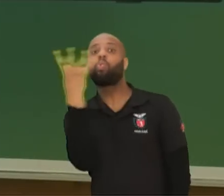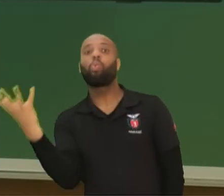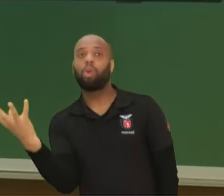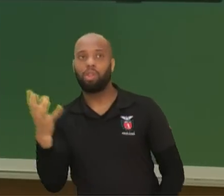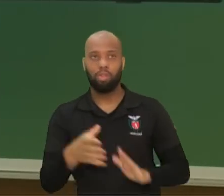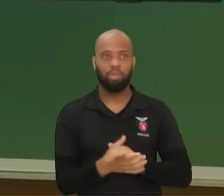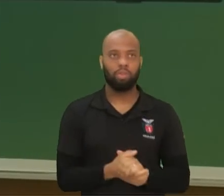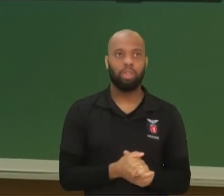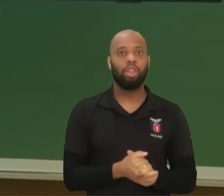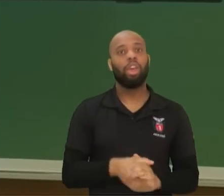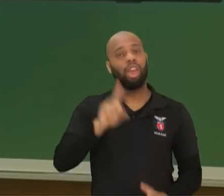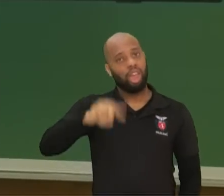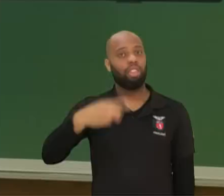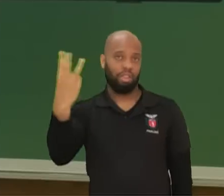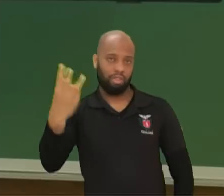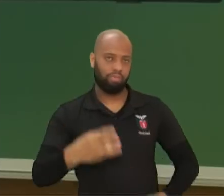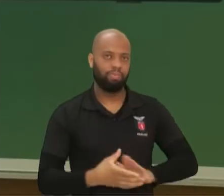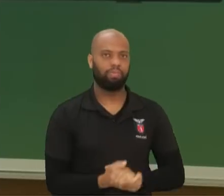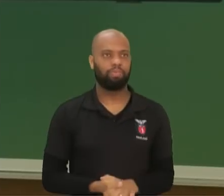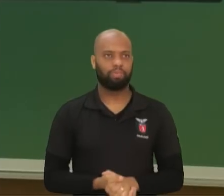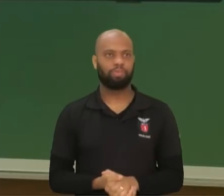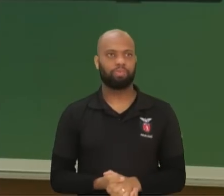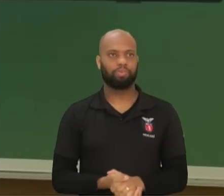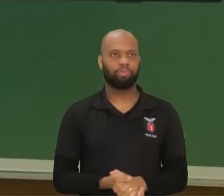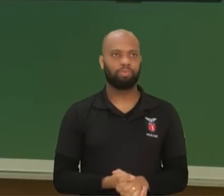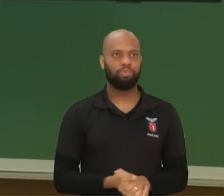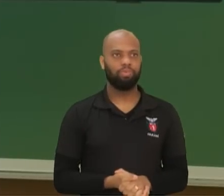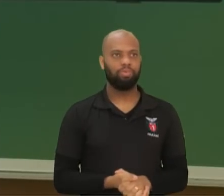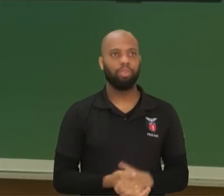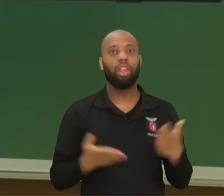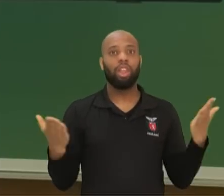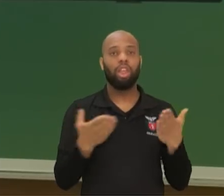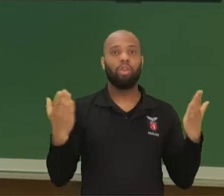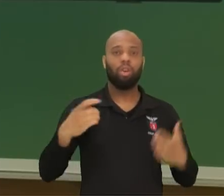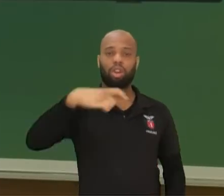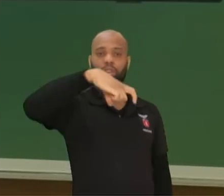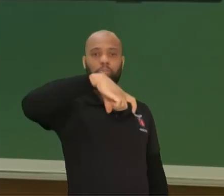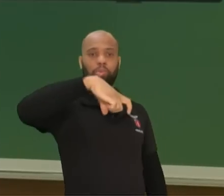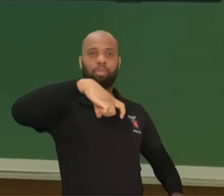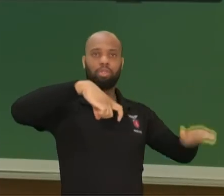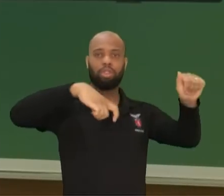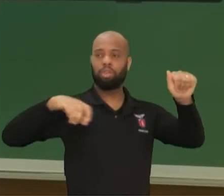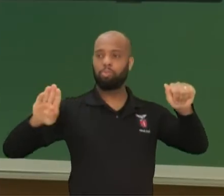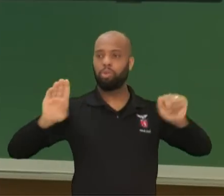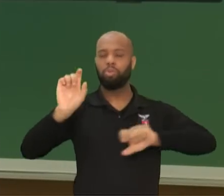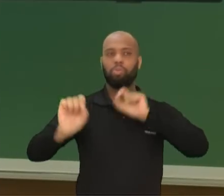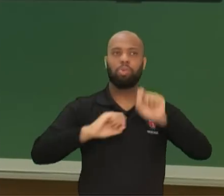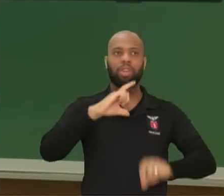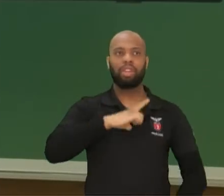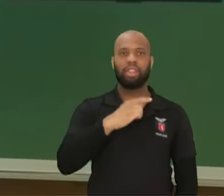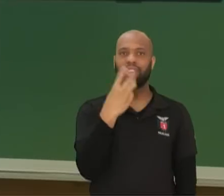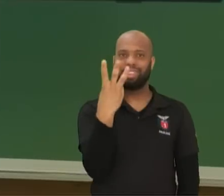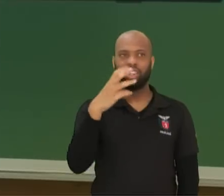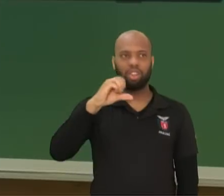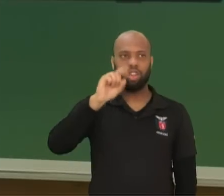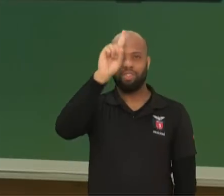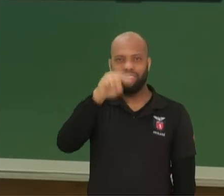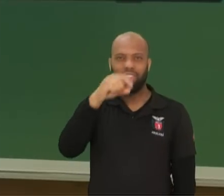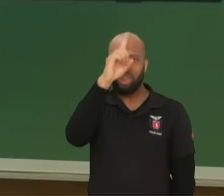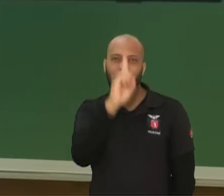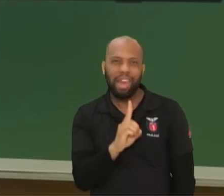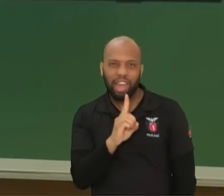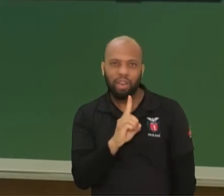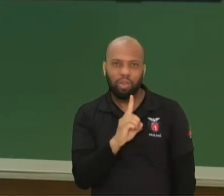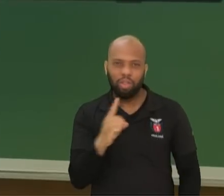múltiplos de 3? São 3, tá bom? E nessa interseção, quem que nós temos aqui? O 13 e o 9, tá bom? Então,